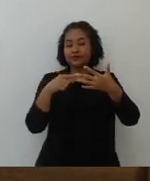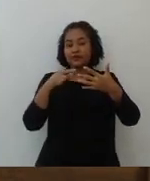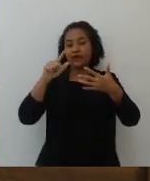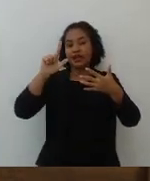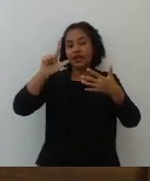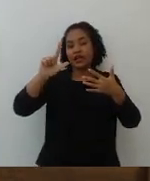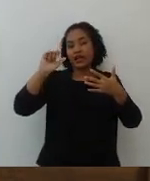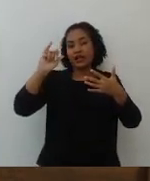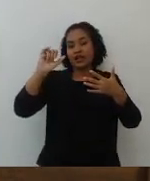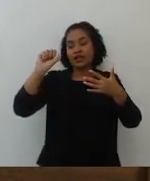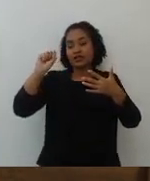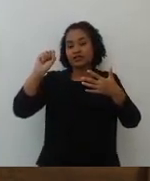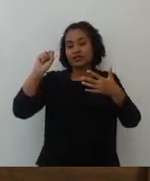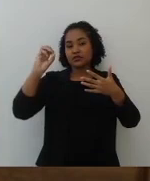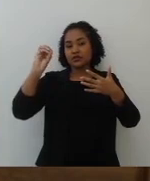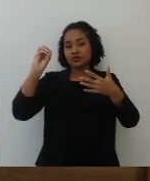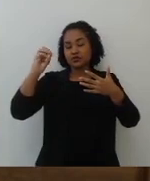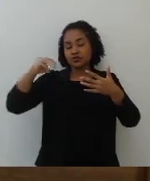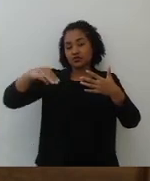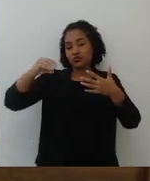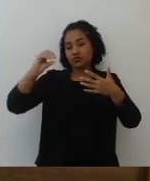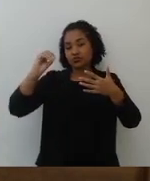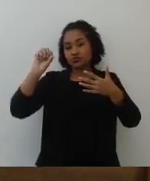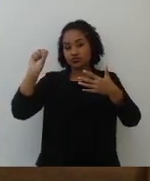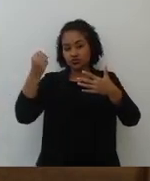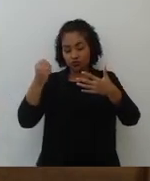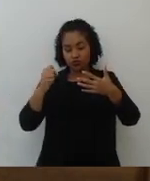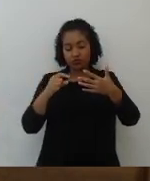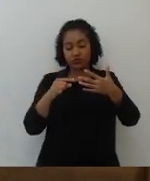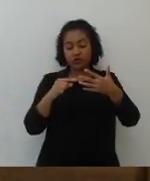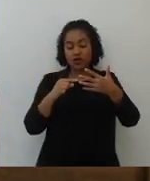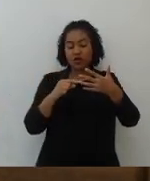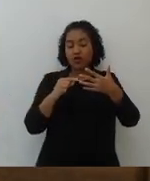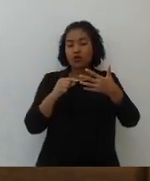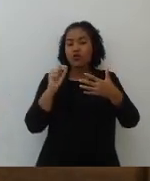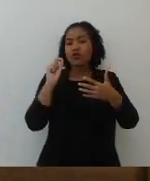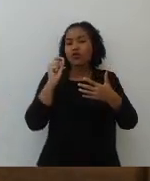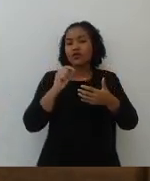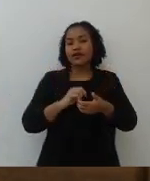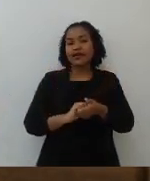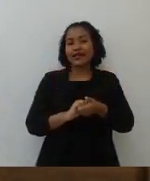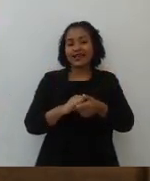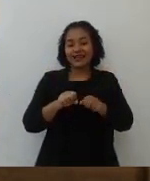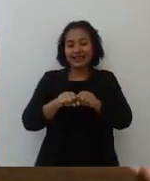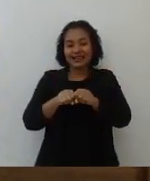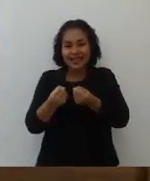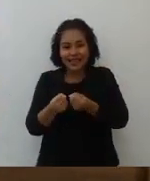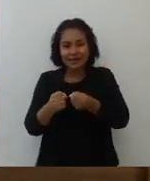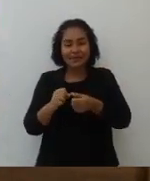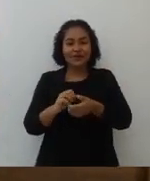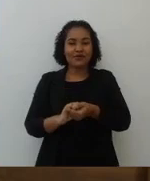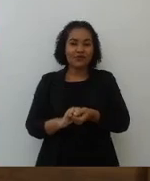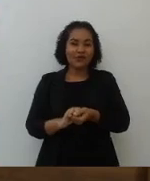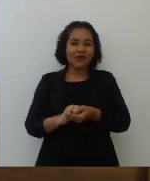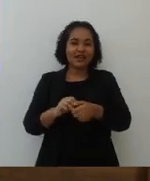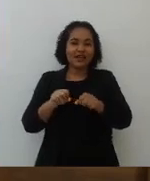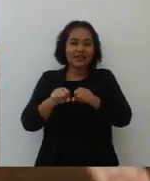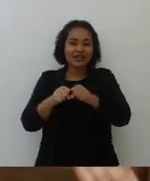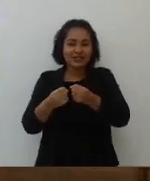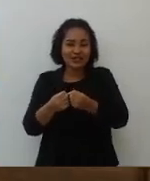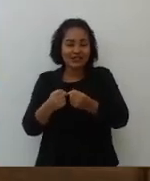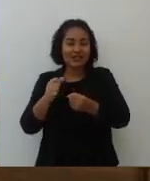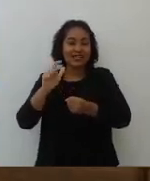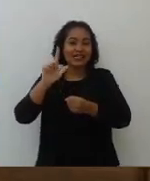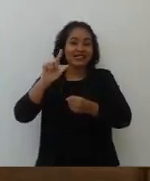organela. E essa aí, ela é bem essencial, porque ela tem uma função de quebra. O próprio nome diz, lisossomos.